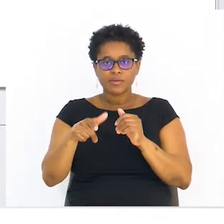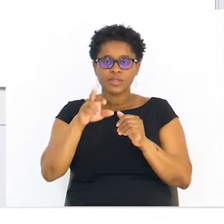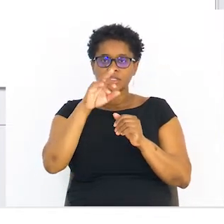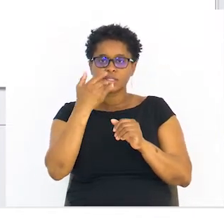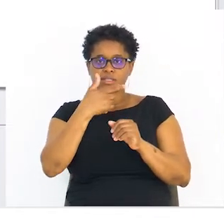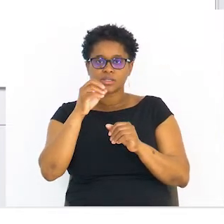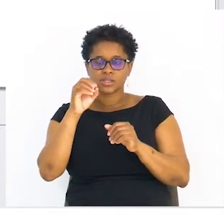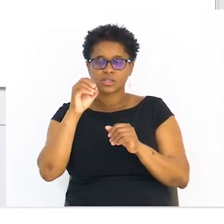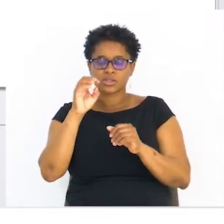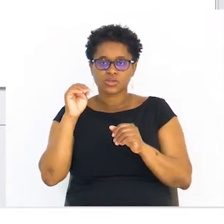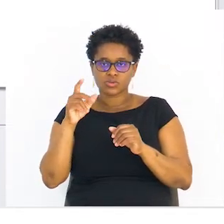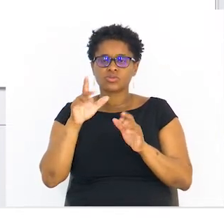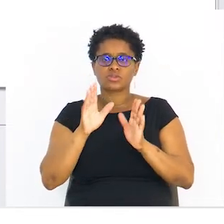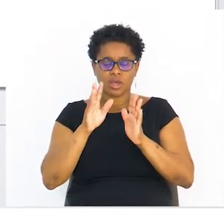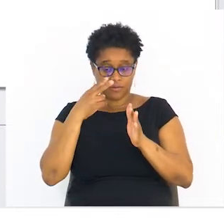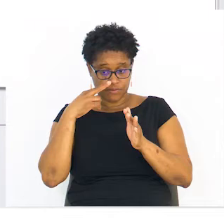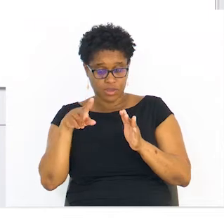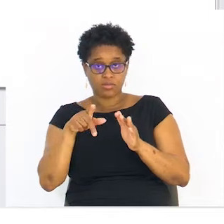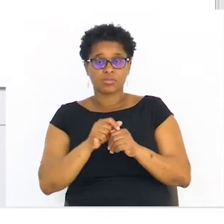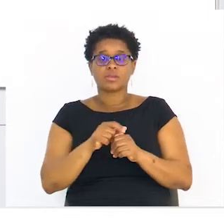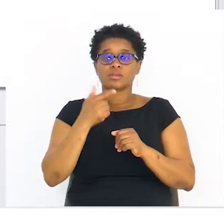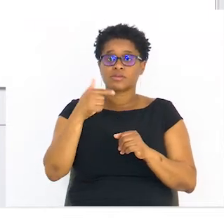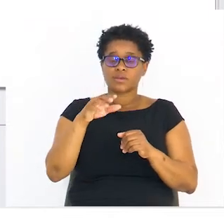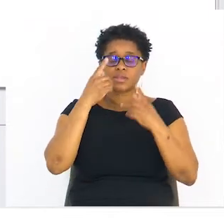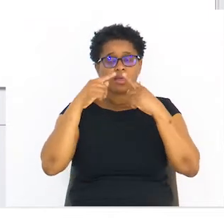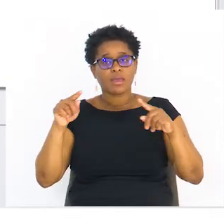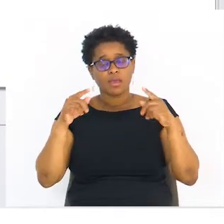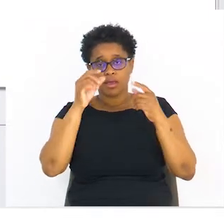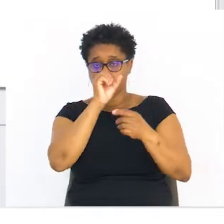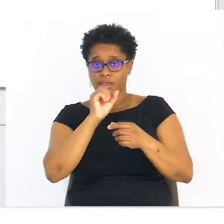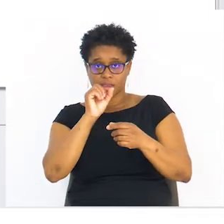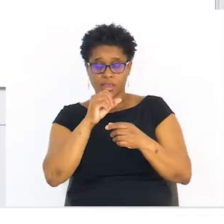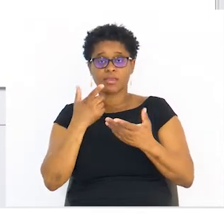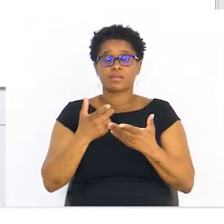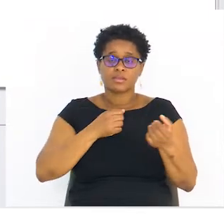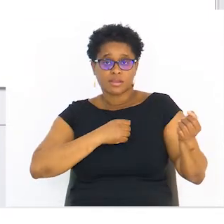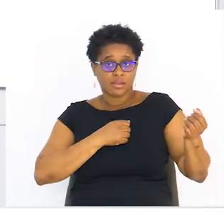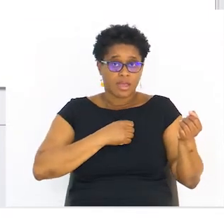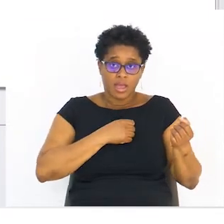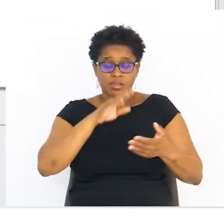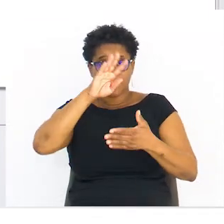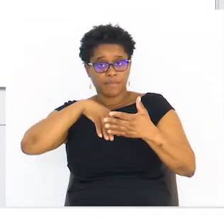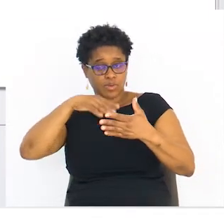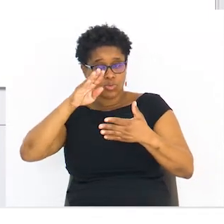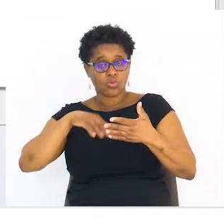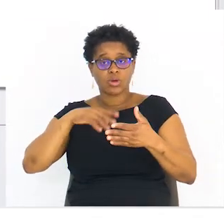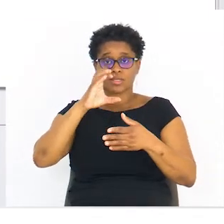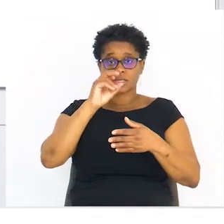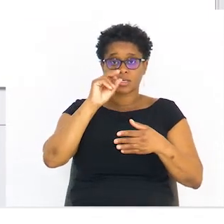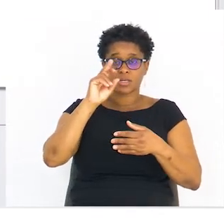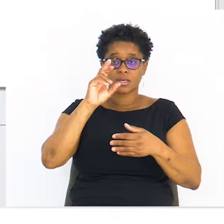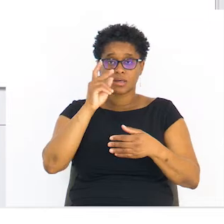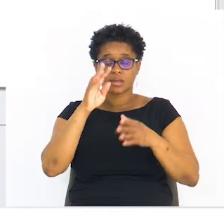ritos mágicos. Já vimos que através de cânticos, danças, pinturas das cavernas, e também